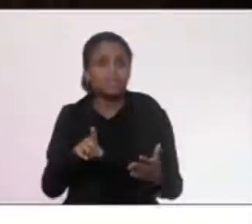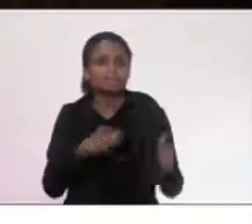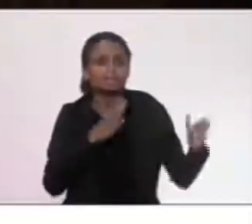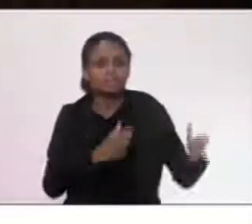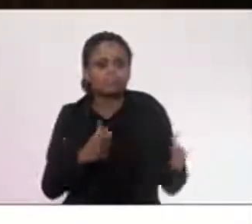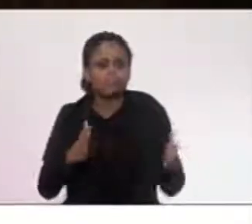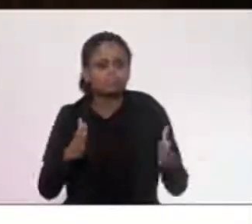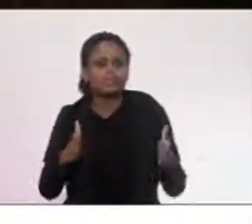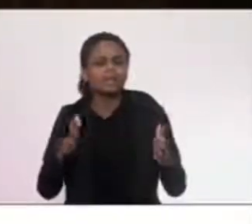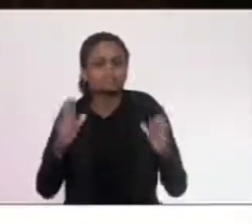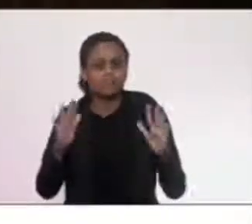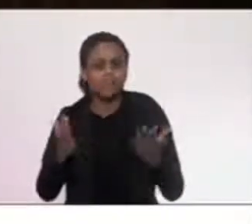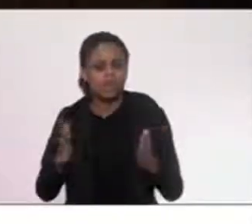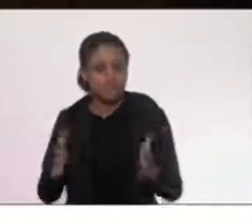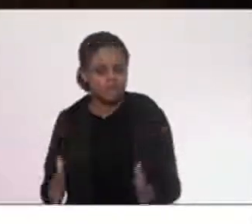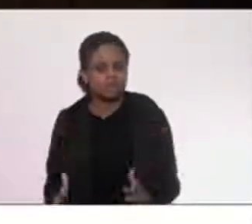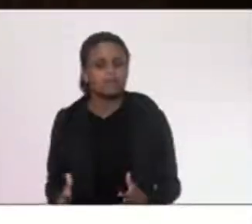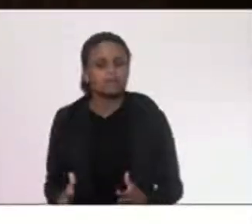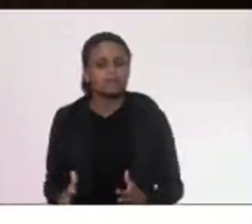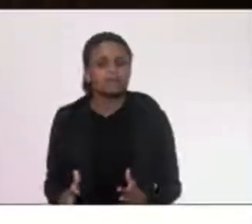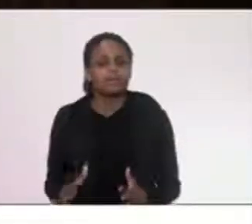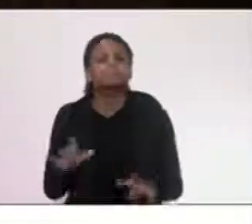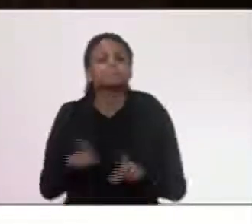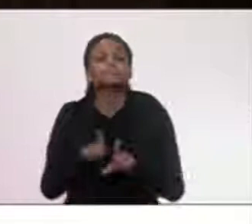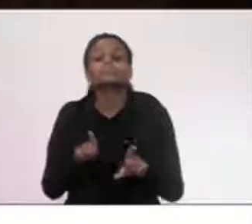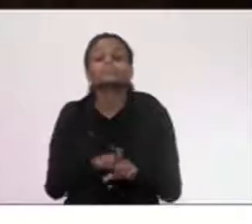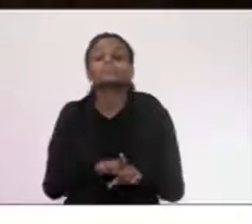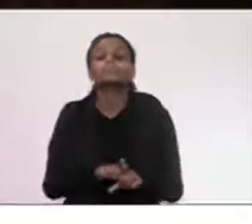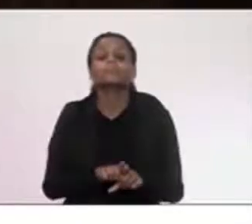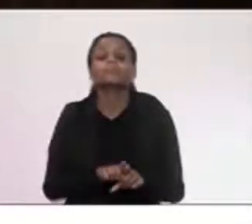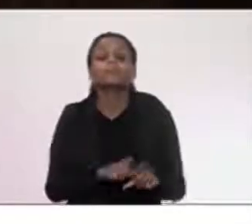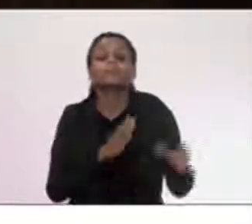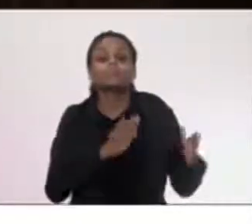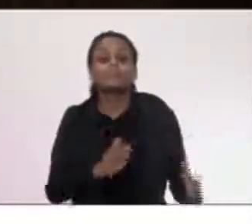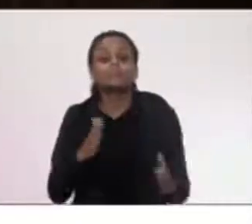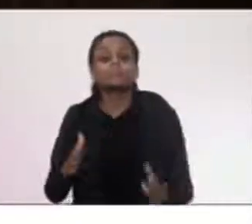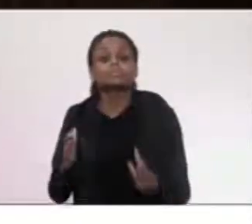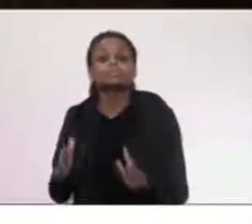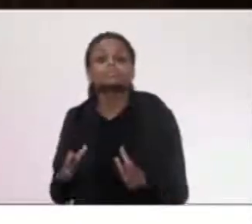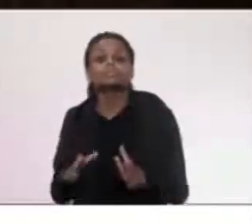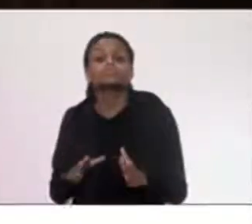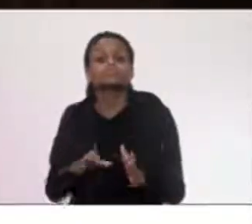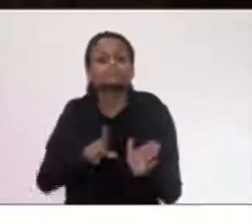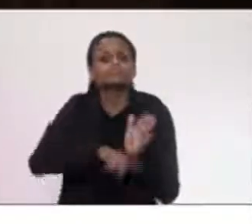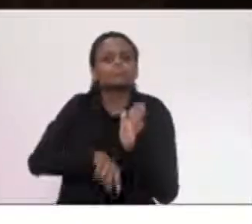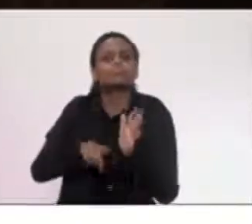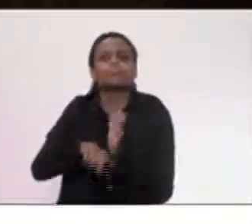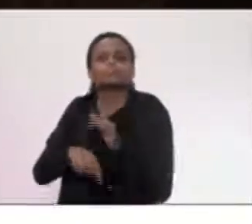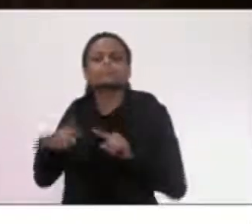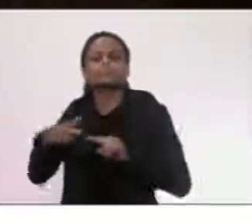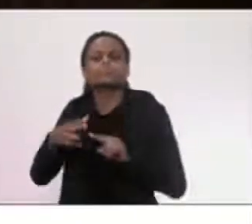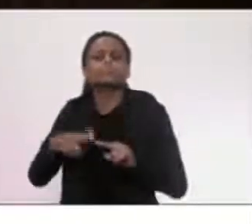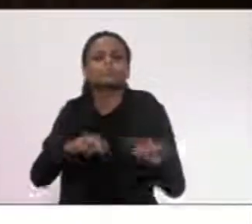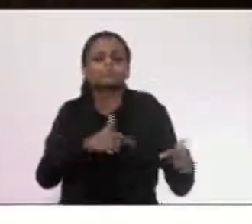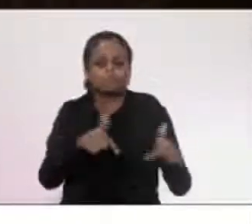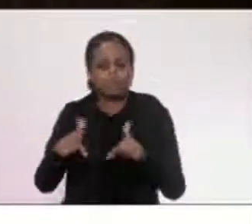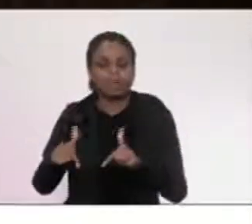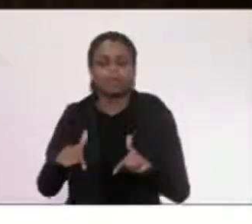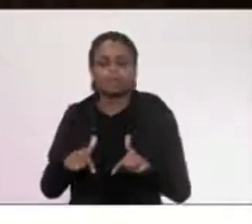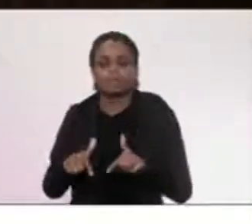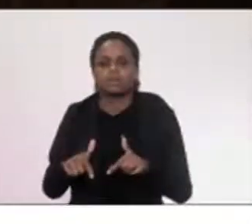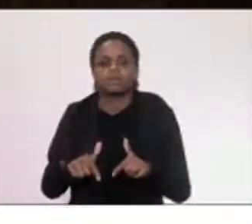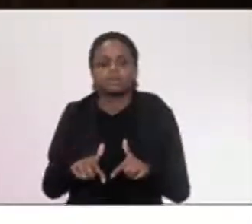processo de sucateamento, mas também um processo de cerceamento da sua atividade acadêmica